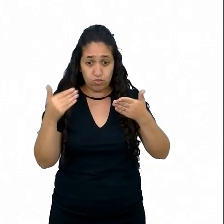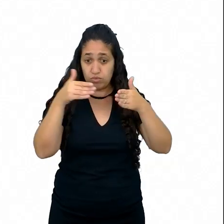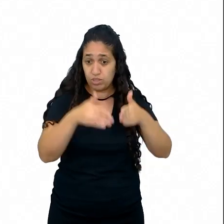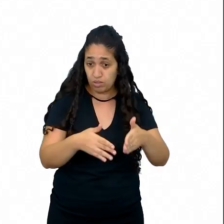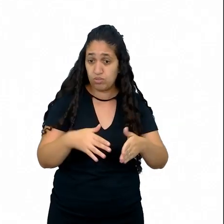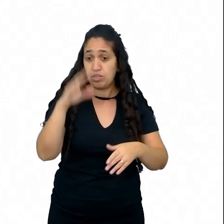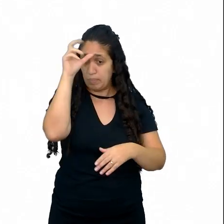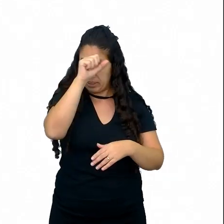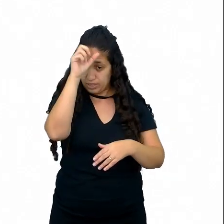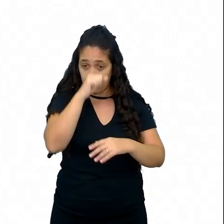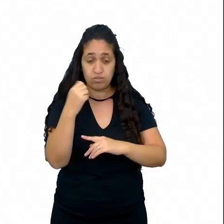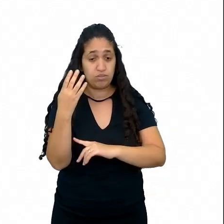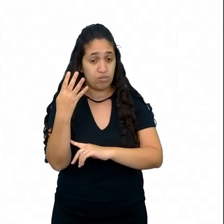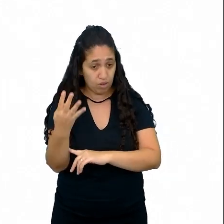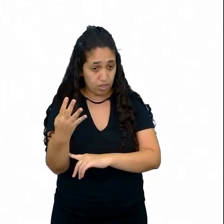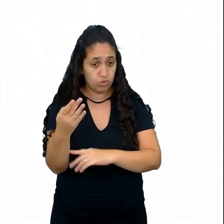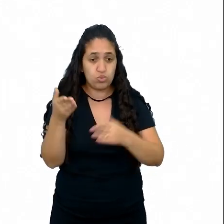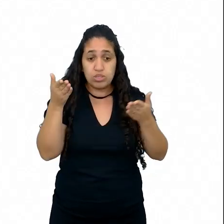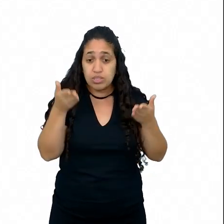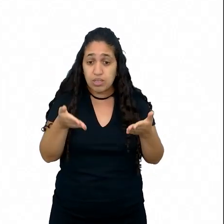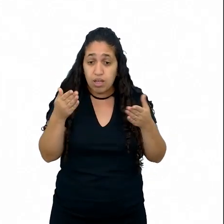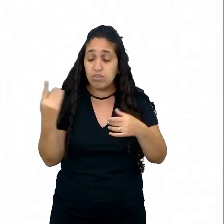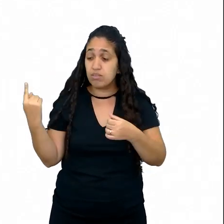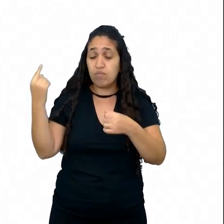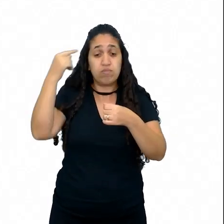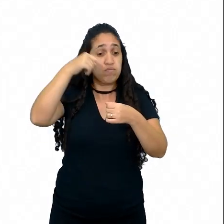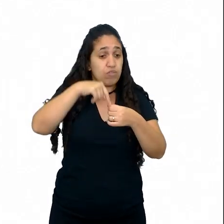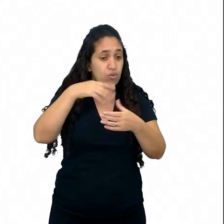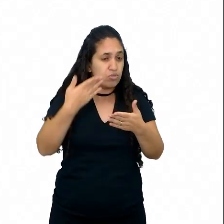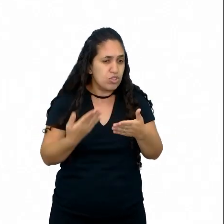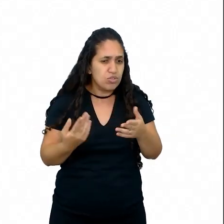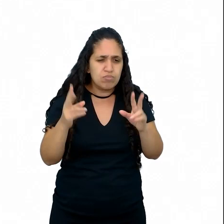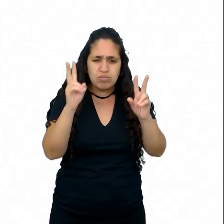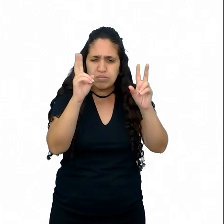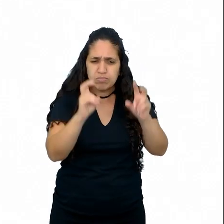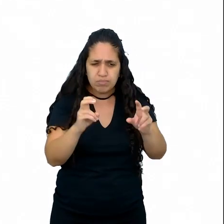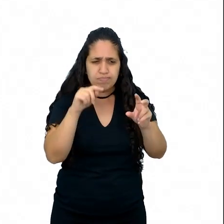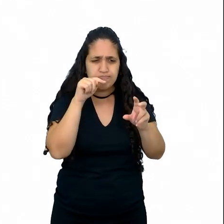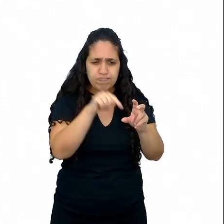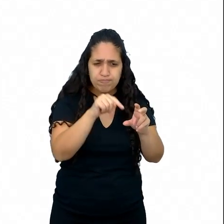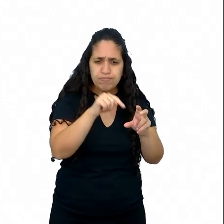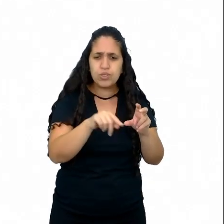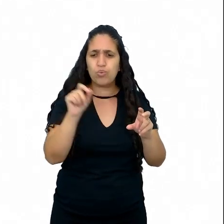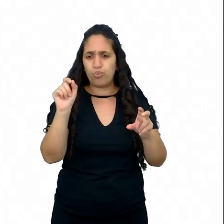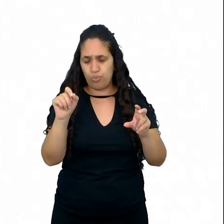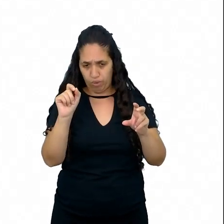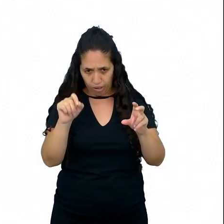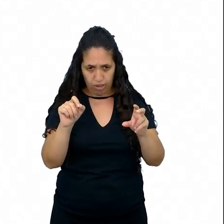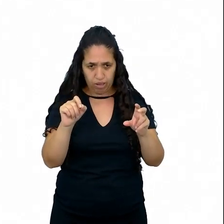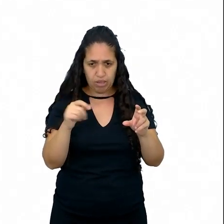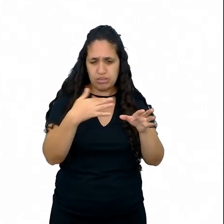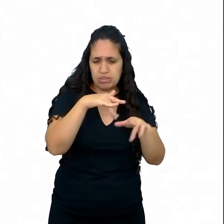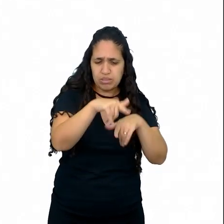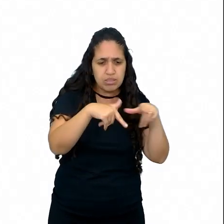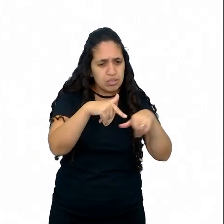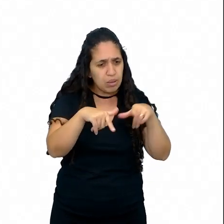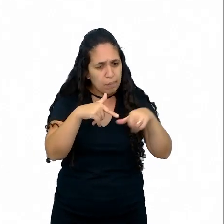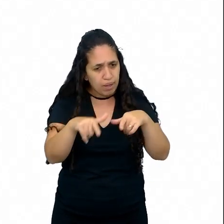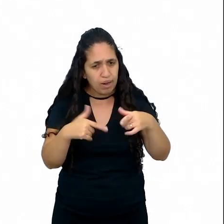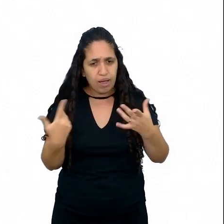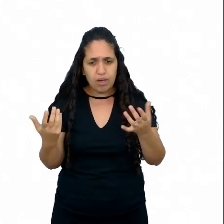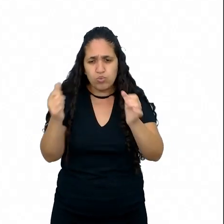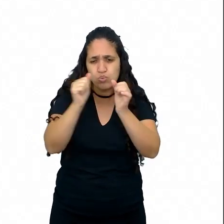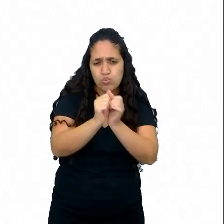4. Neste caso, essa retomada especificamente, ela teve a ver com quê? Ela tem a trabalhar para nós com